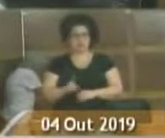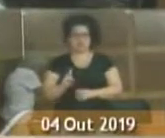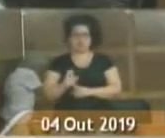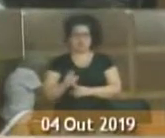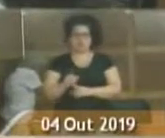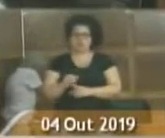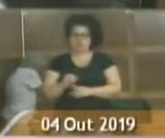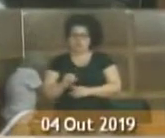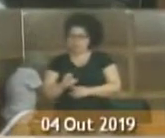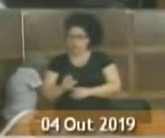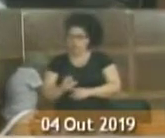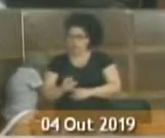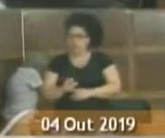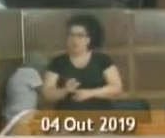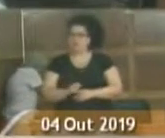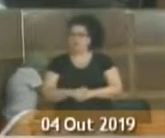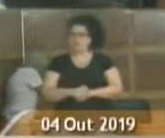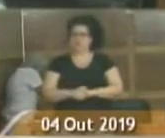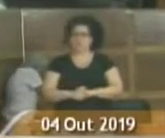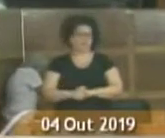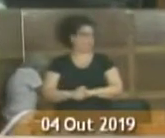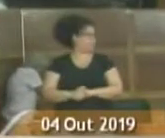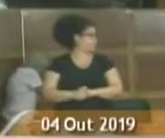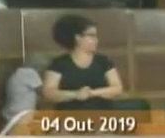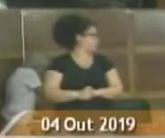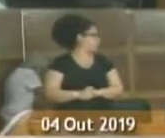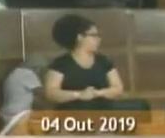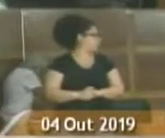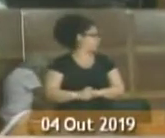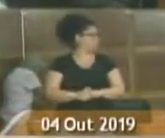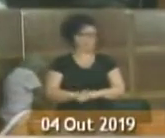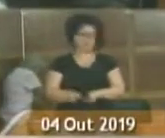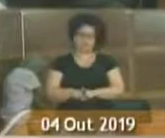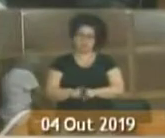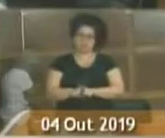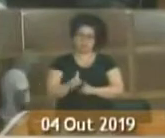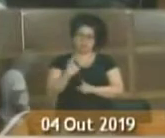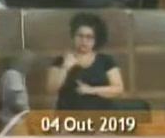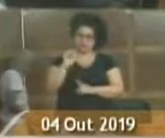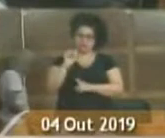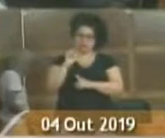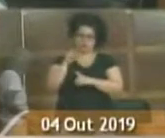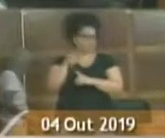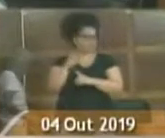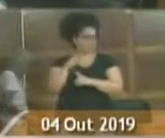da Educação, mais uma vez aqui a Carmen Lúcia,